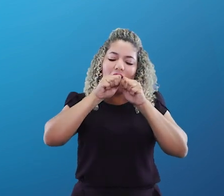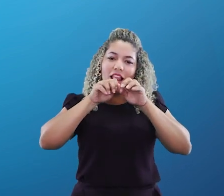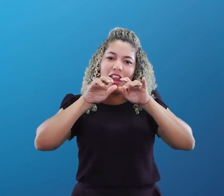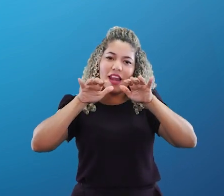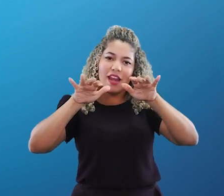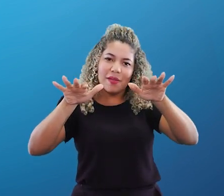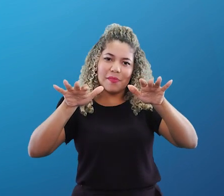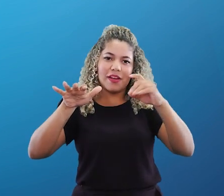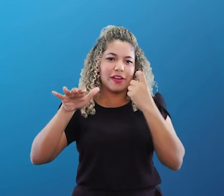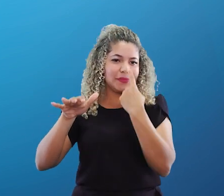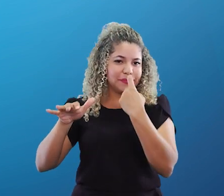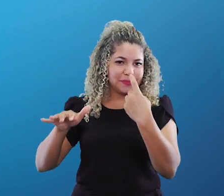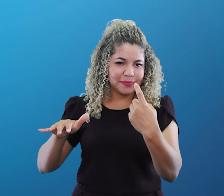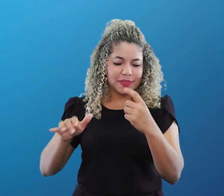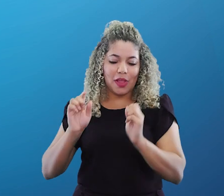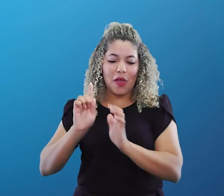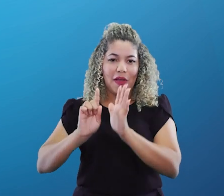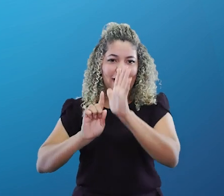gases poluentes.